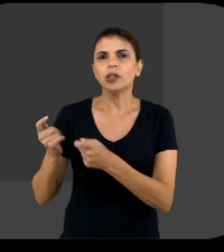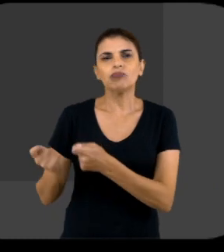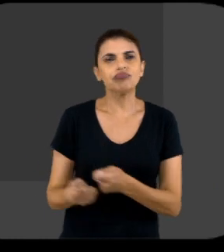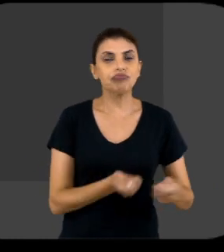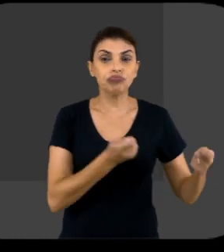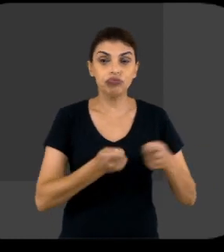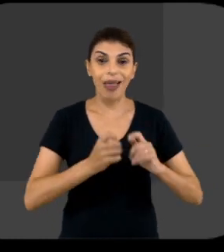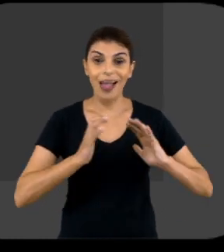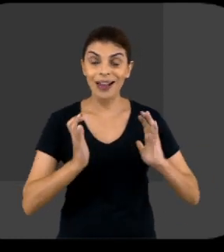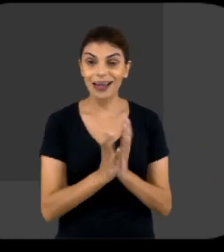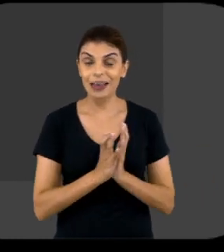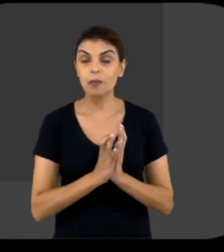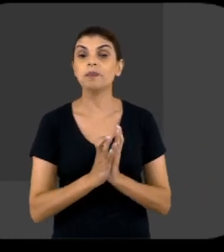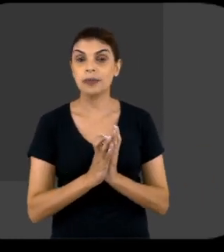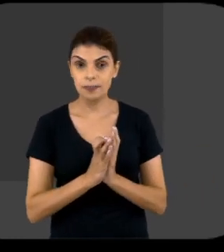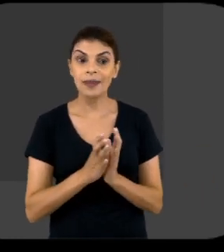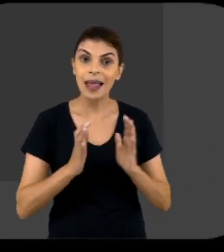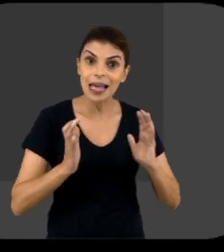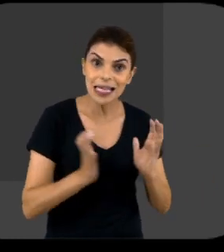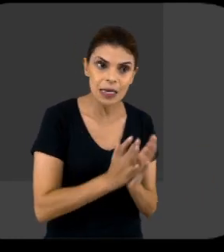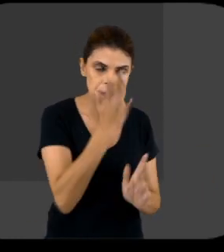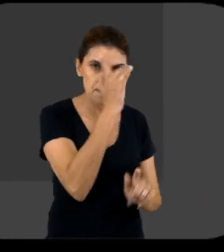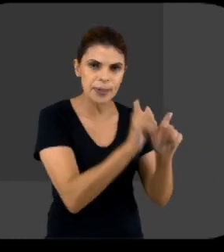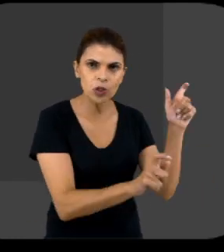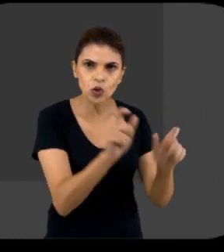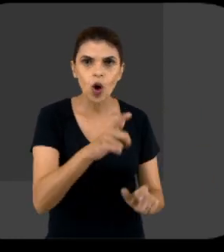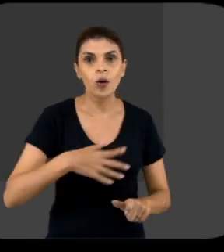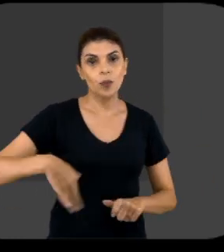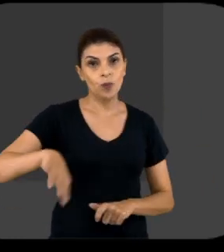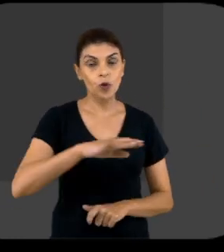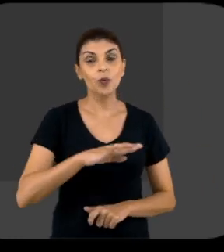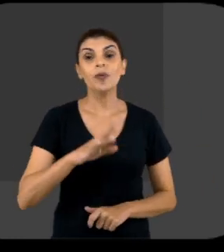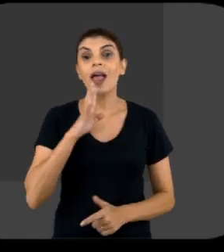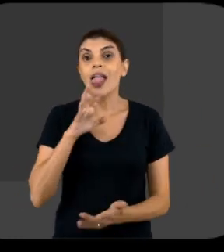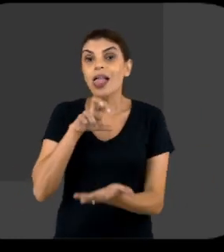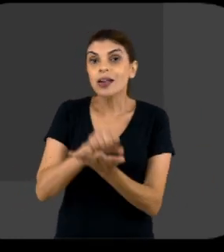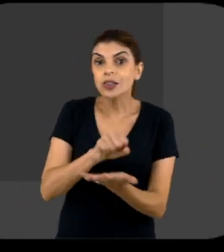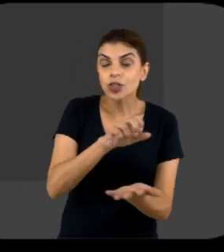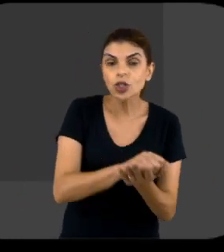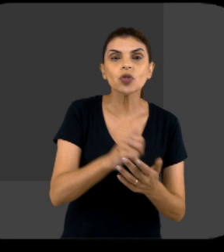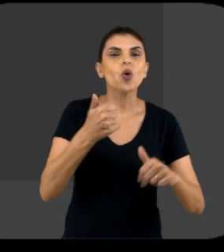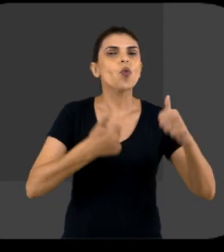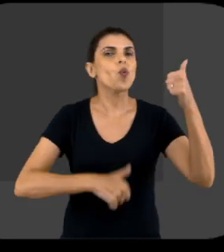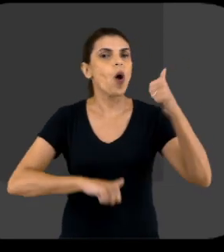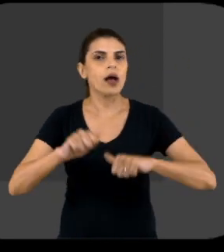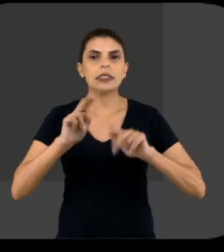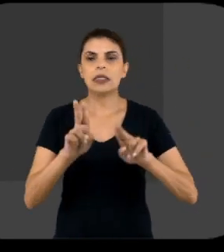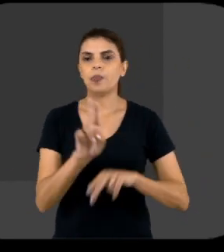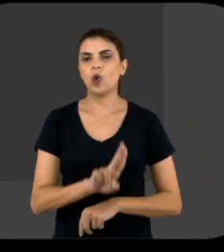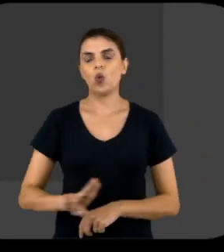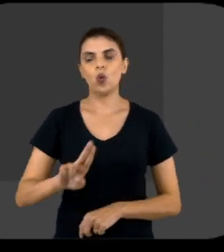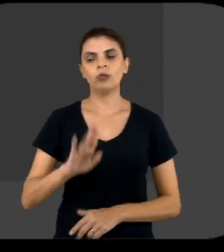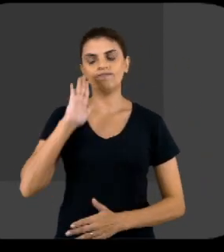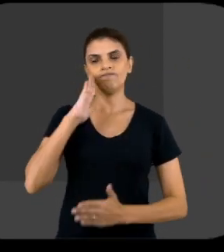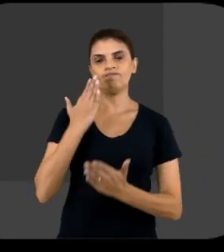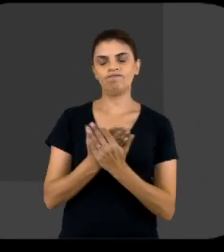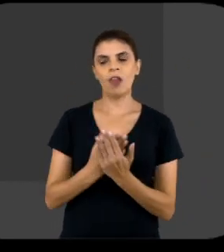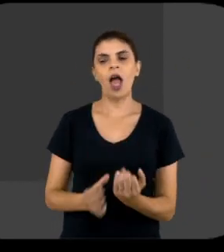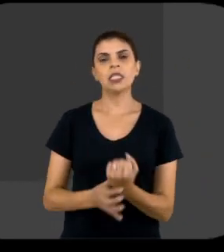periódico do seu pessoal, da sua equipe, do seu staff. Os registros da qualidade eles são utilizados para